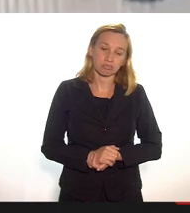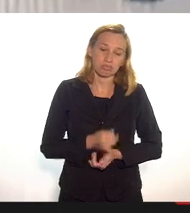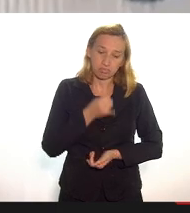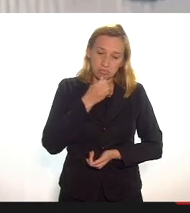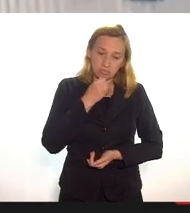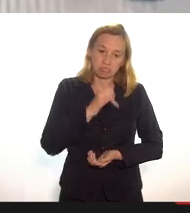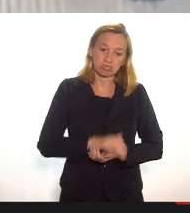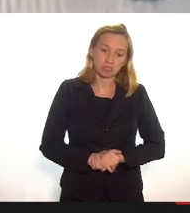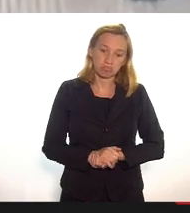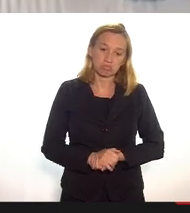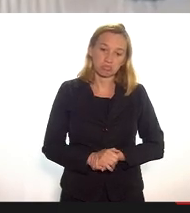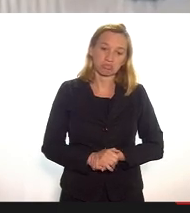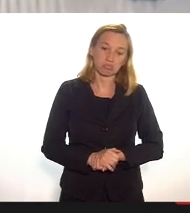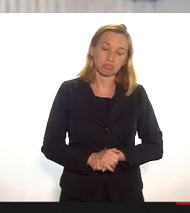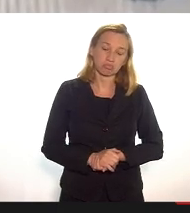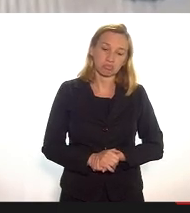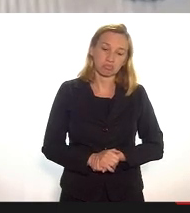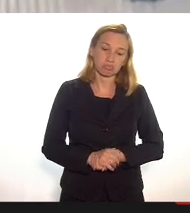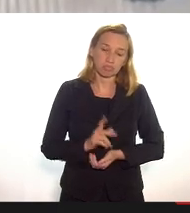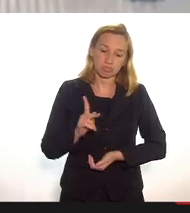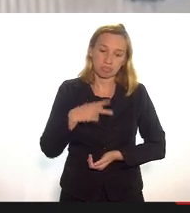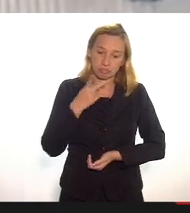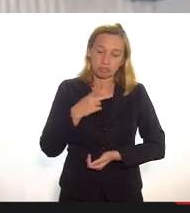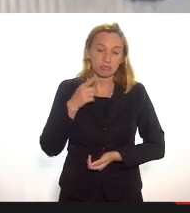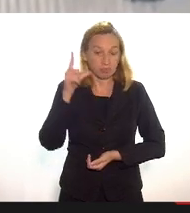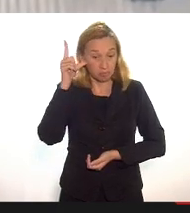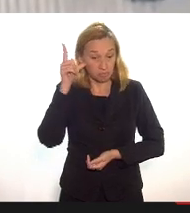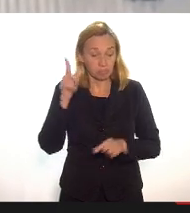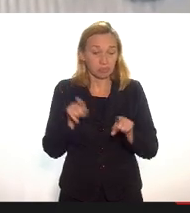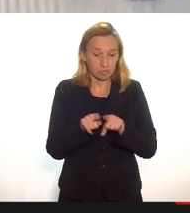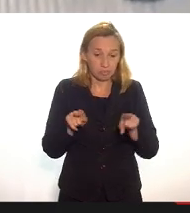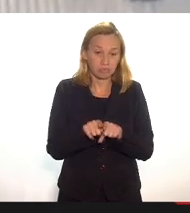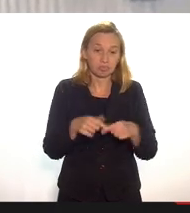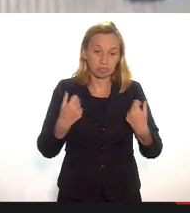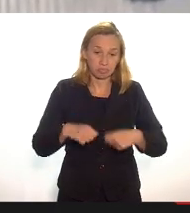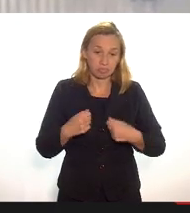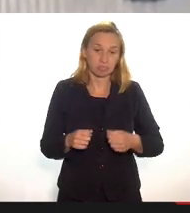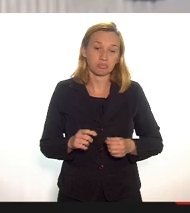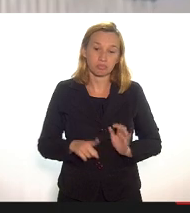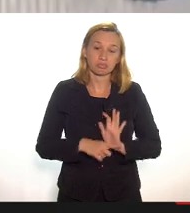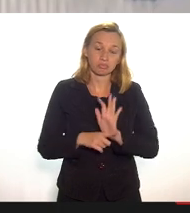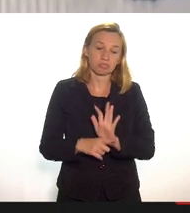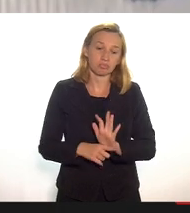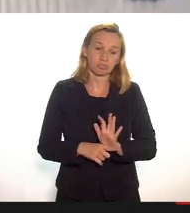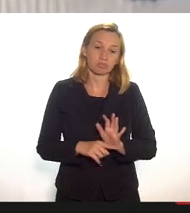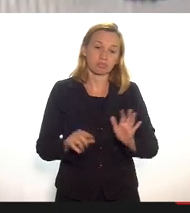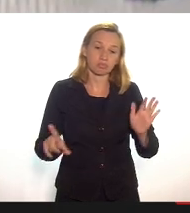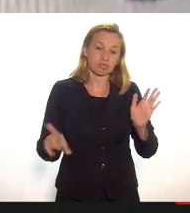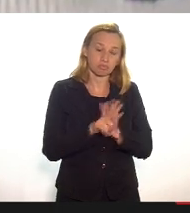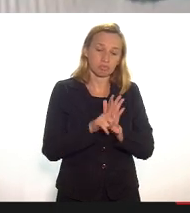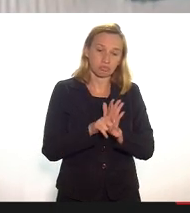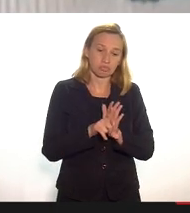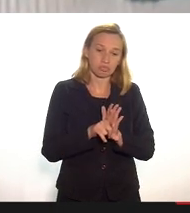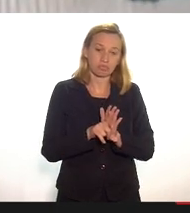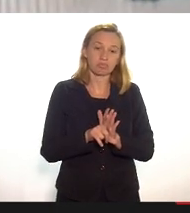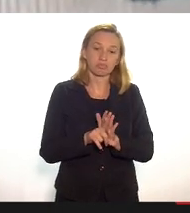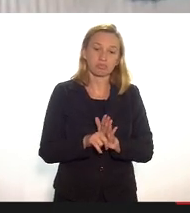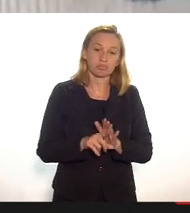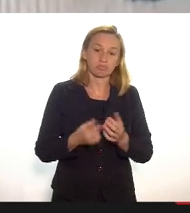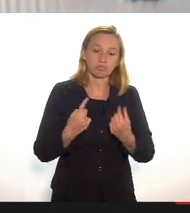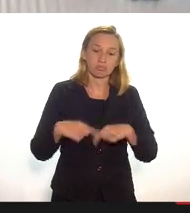muito contaminada aí pela fala anterior da Lucinha, precisa permear as nossas ações legislativas contra